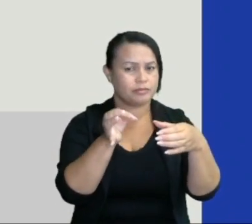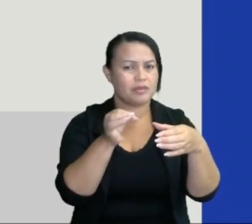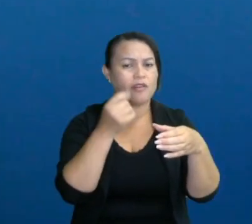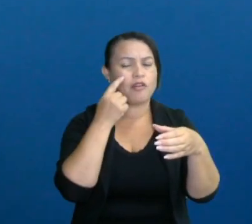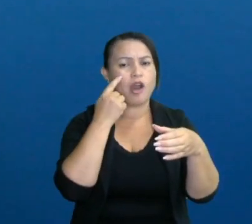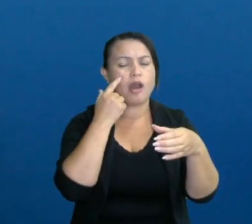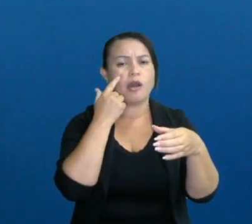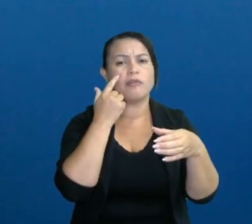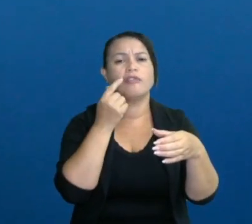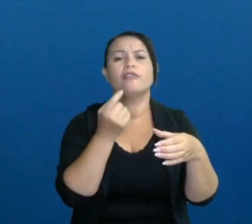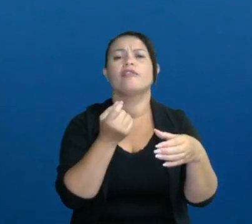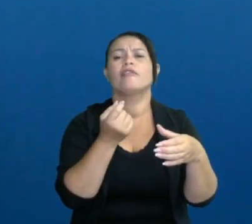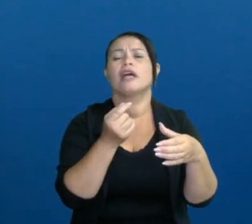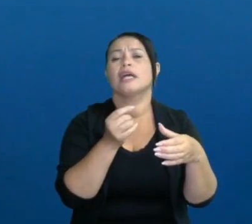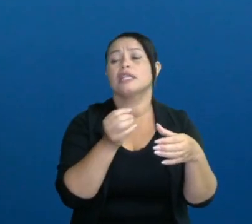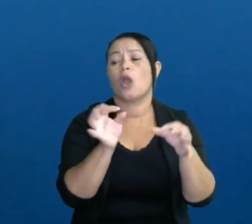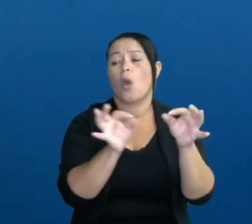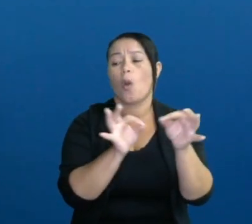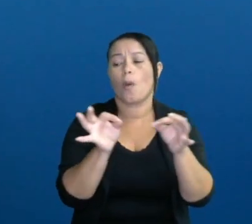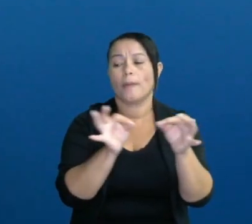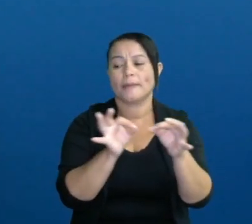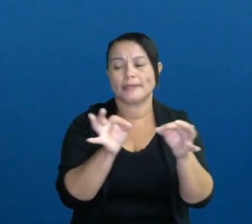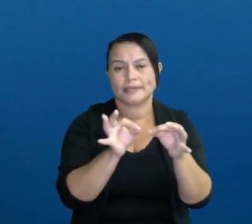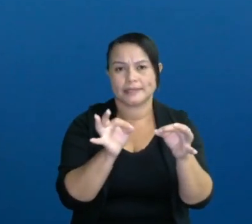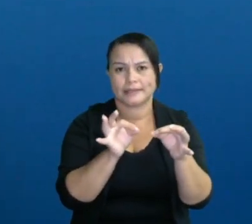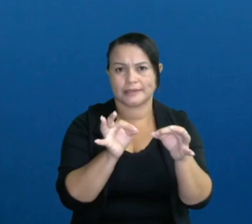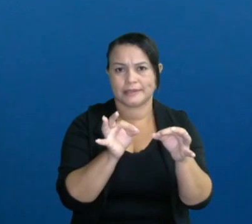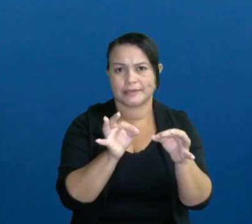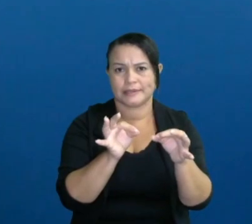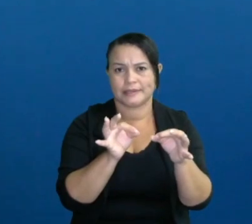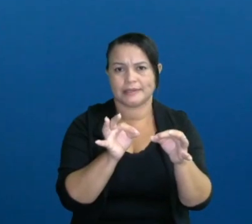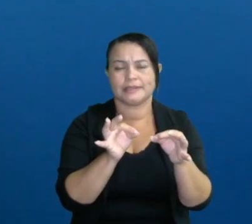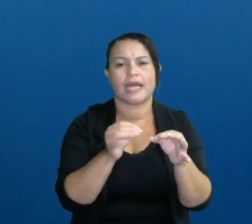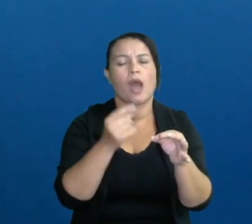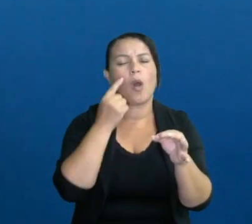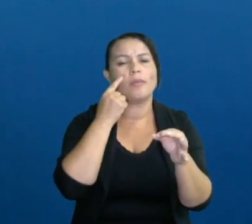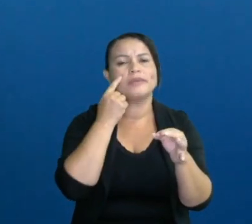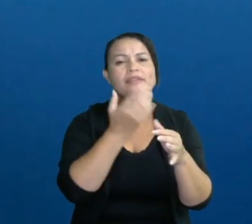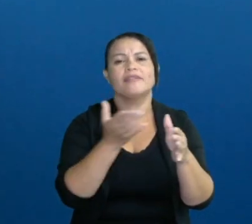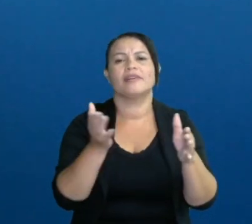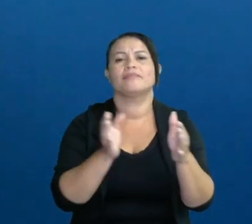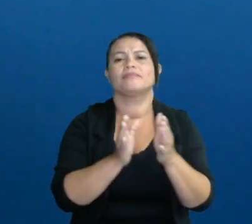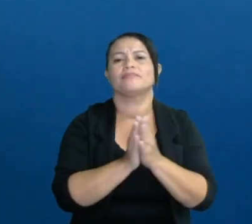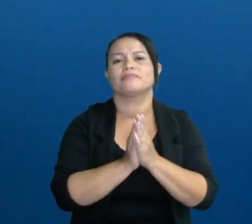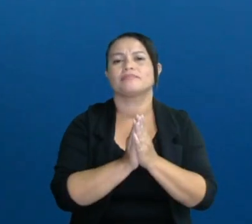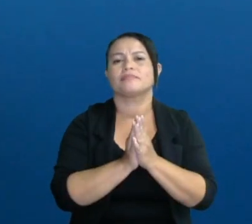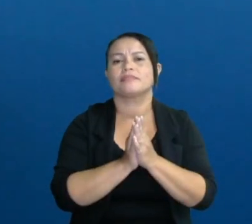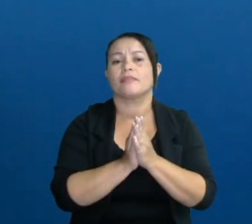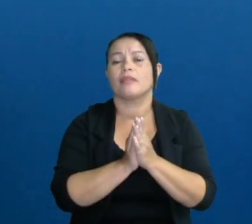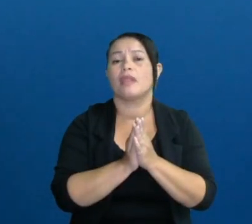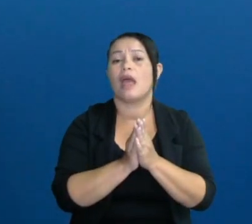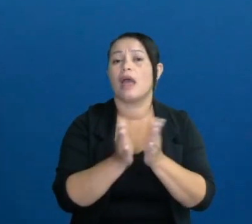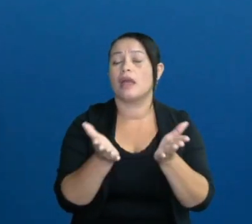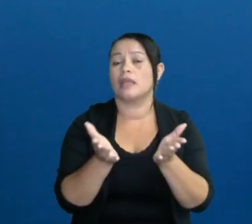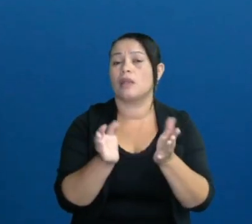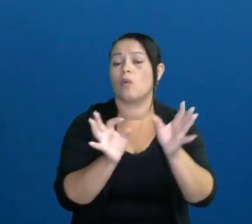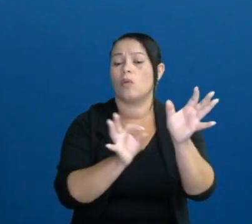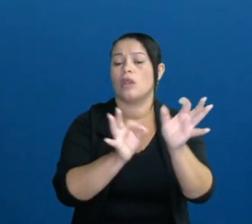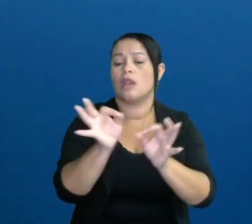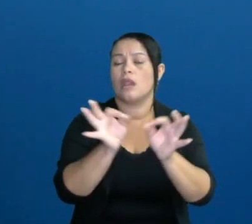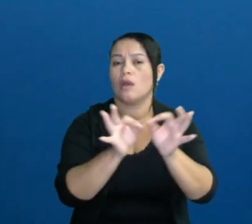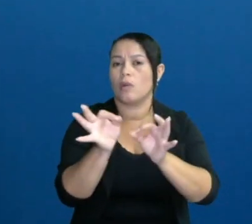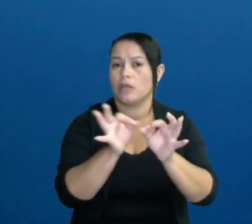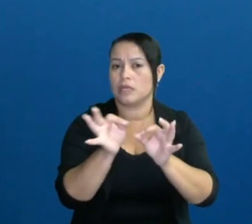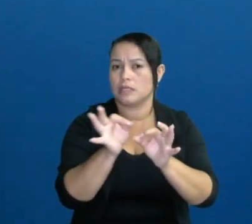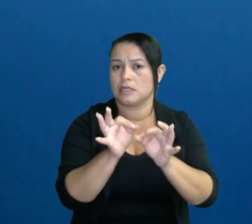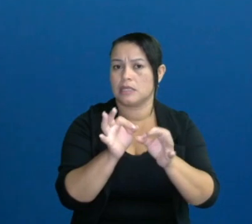Da gente colocar, da gente organizar de forma retangular, certo? Na